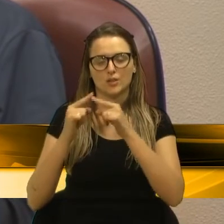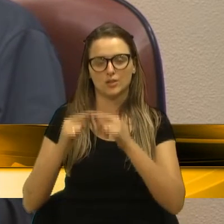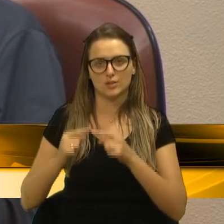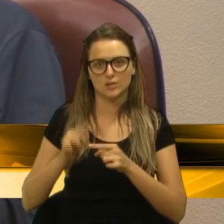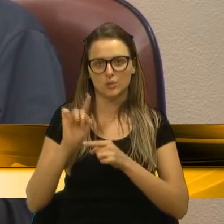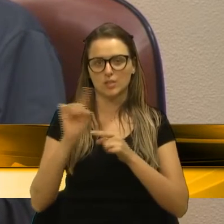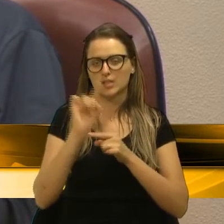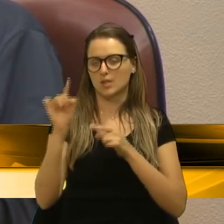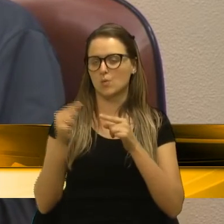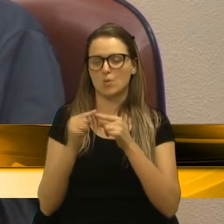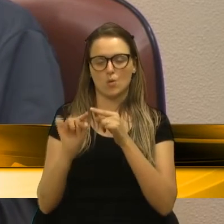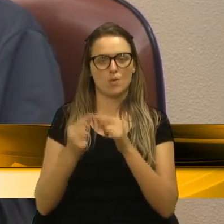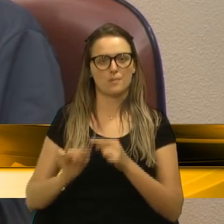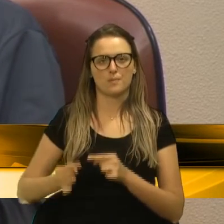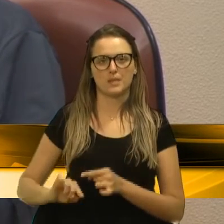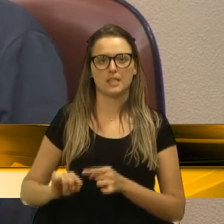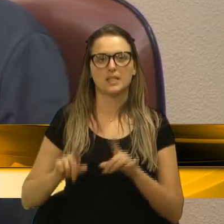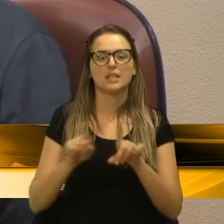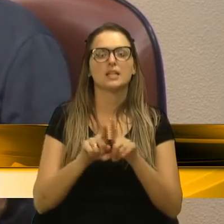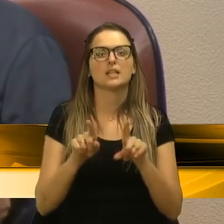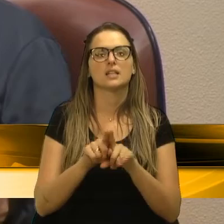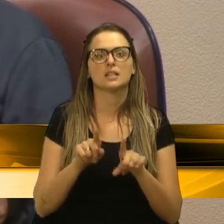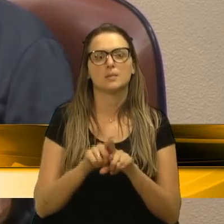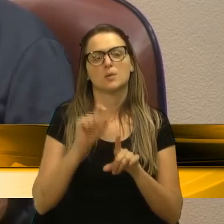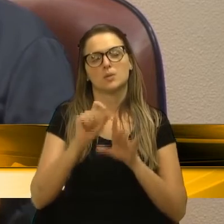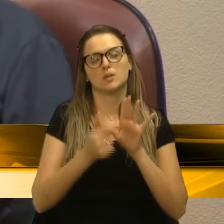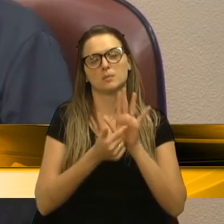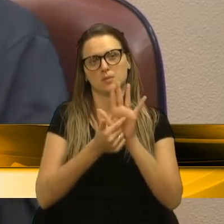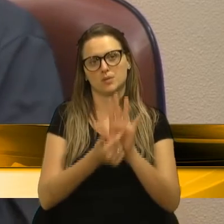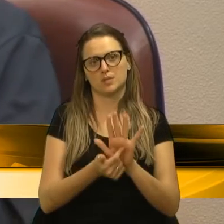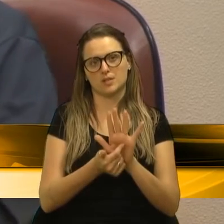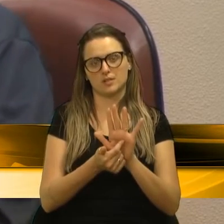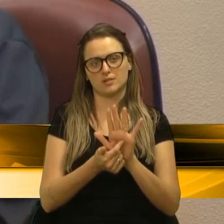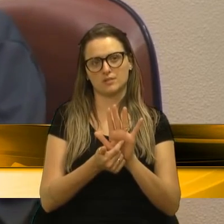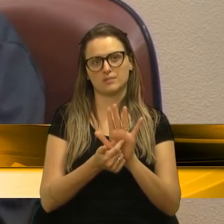apontadas, adequando ao preceituado pela